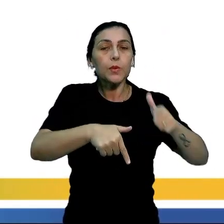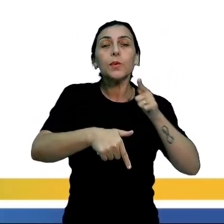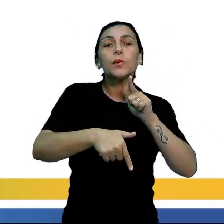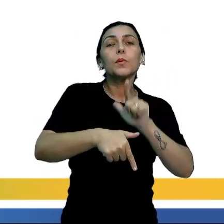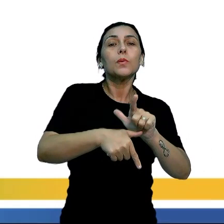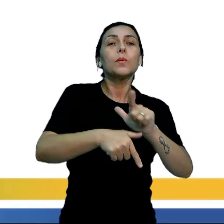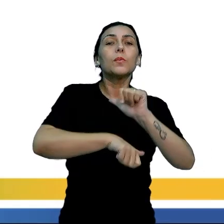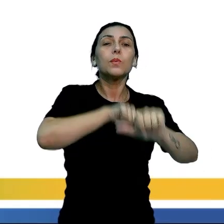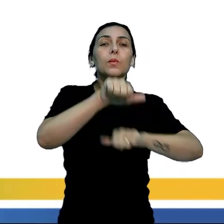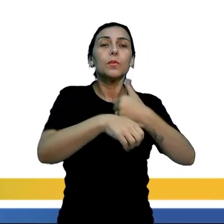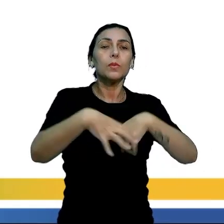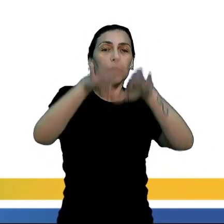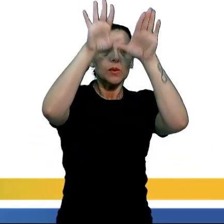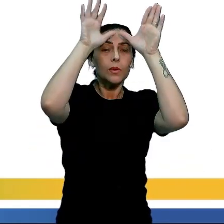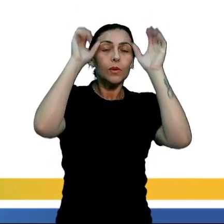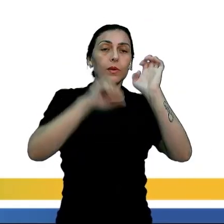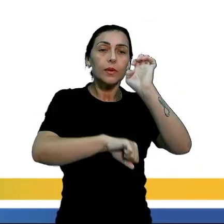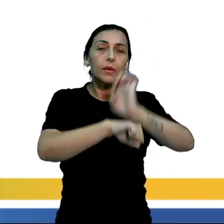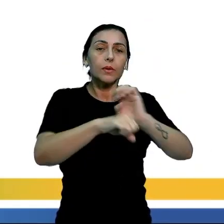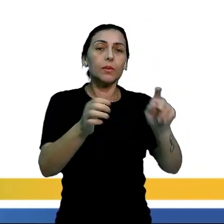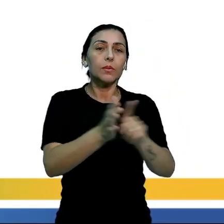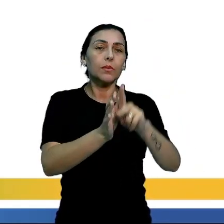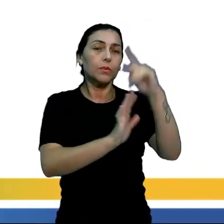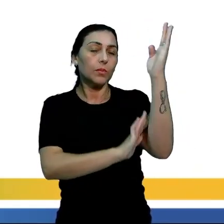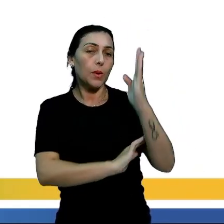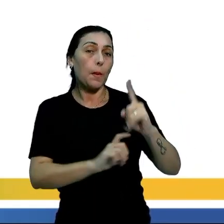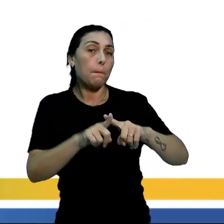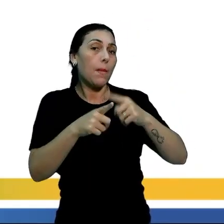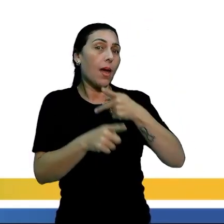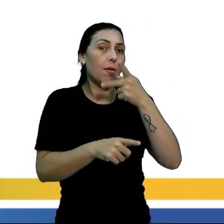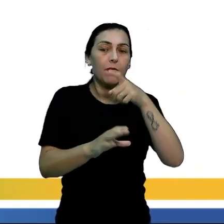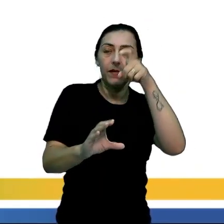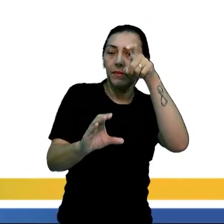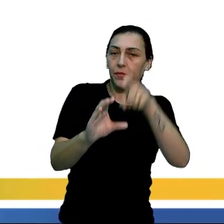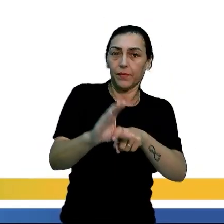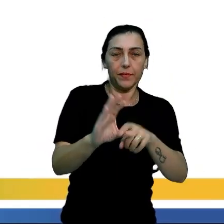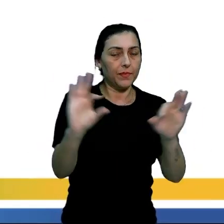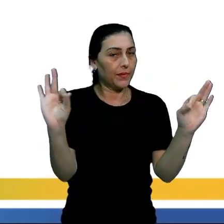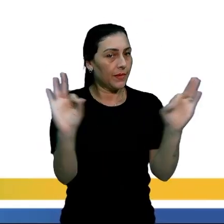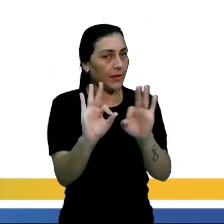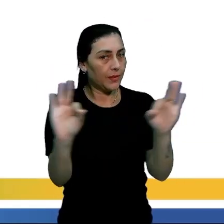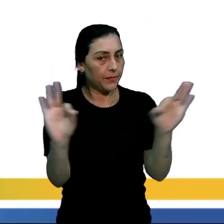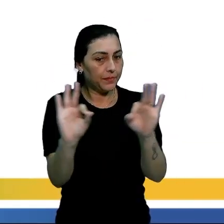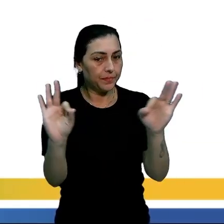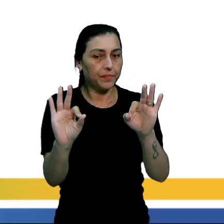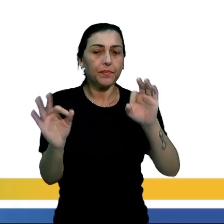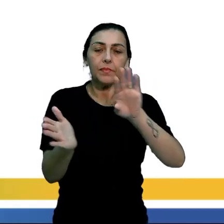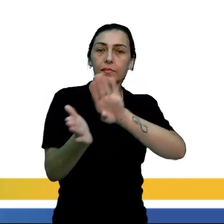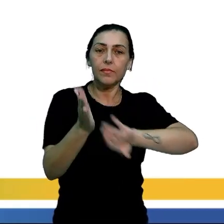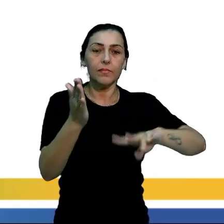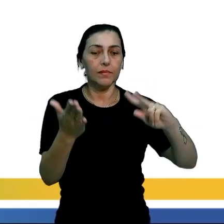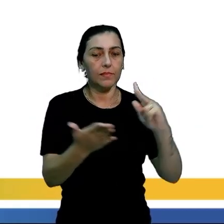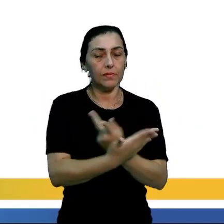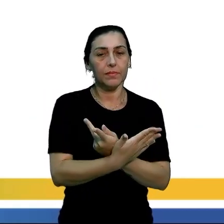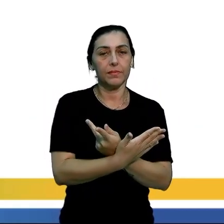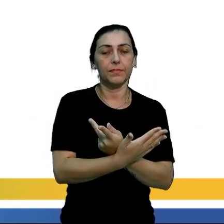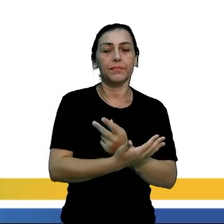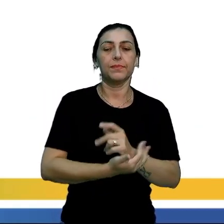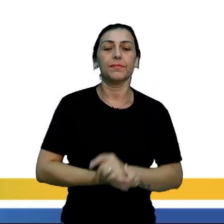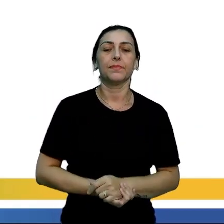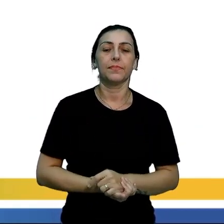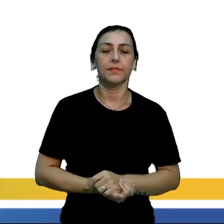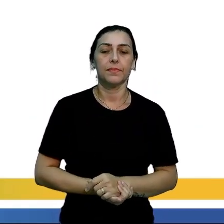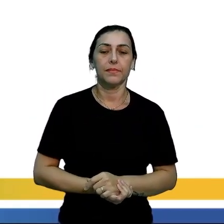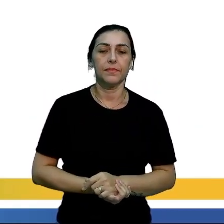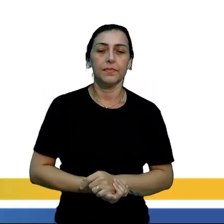tornasse acre. Então, claro que tem perdas e ganhos, mas ele não fala dessa dívida e que há uma dívida, né? Então, essa alternativa também D está